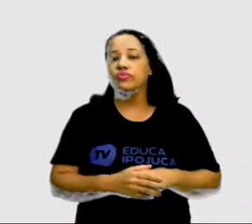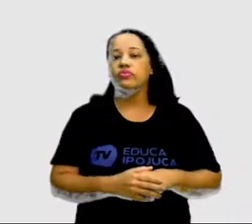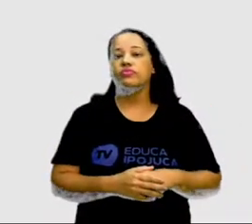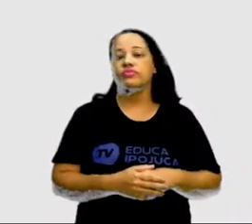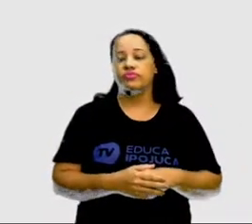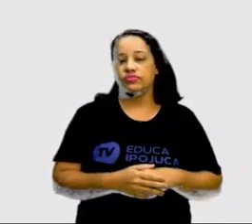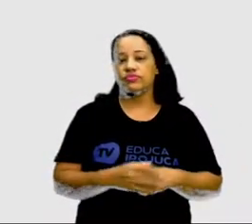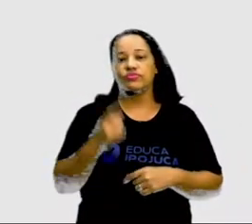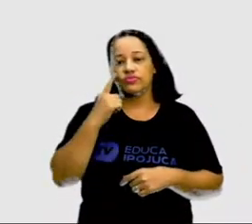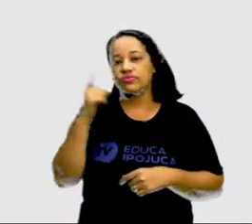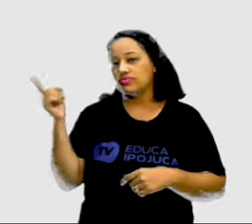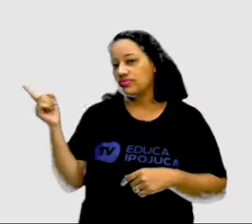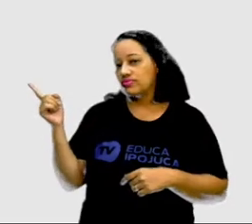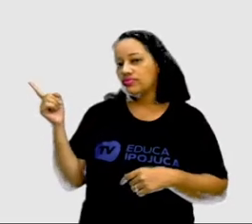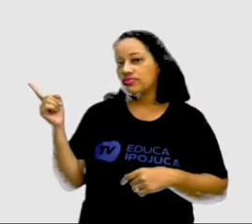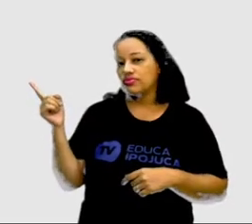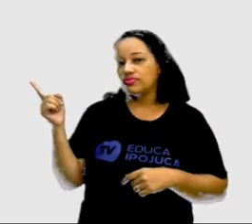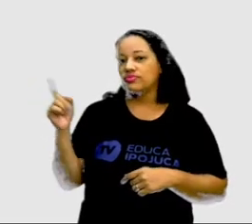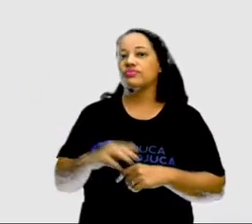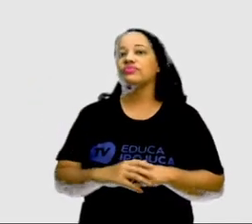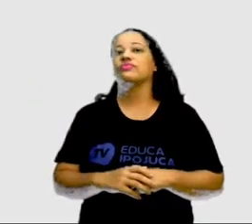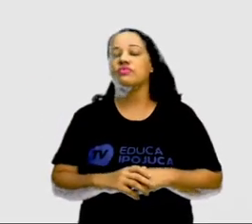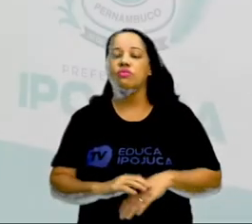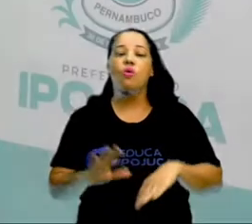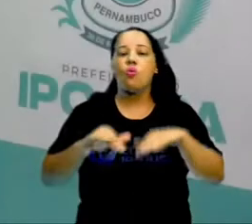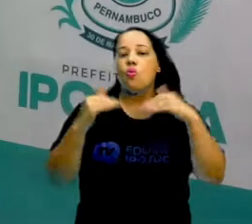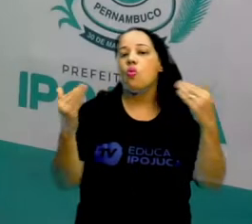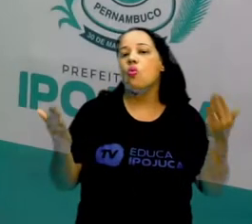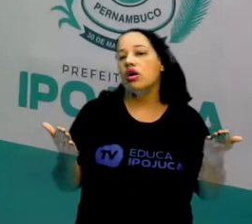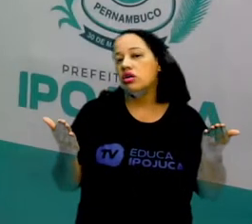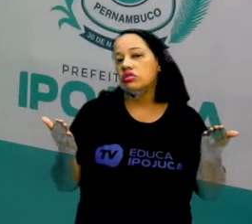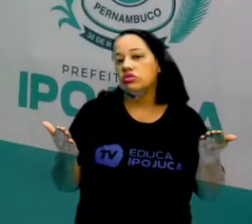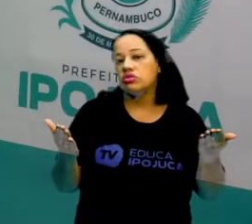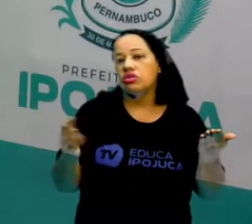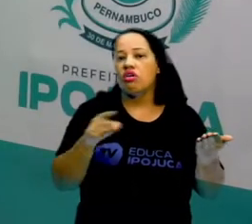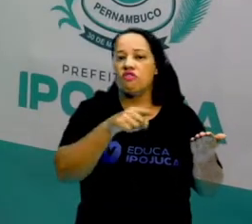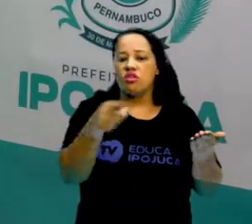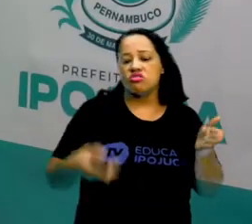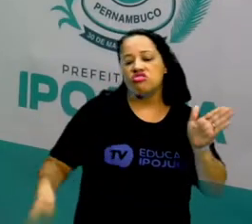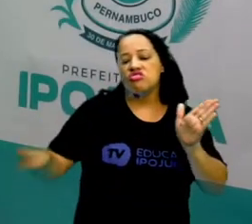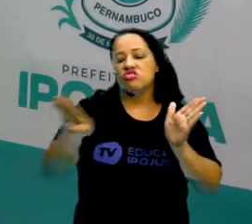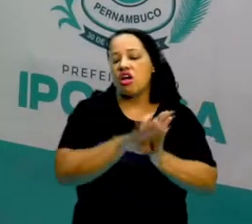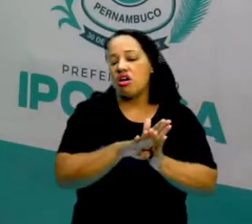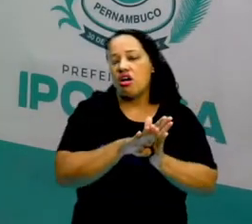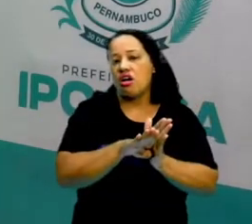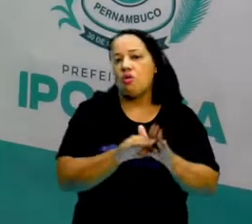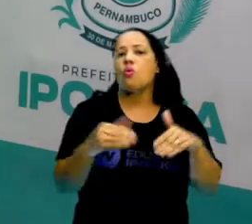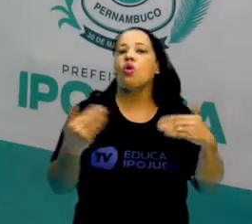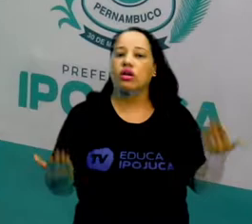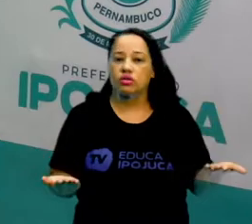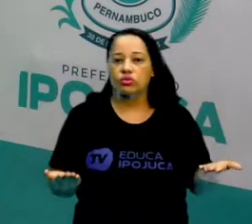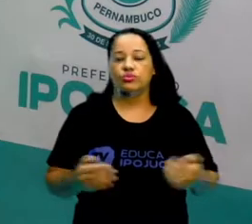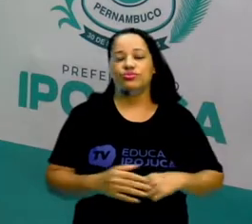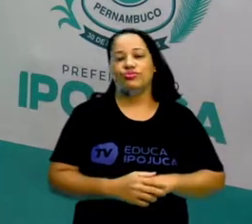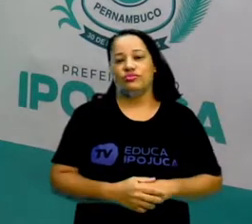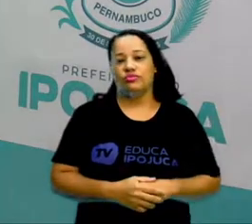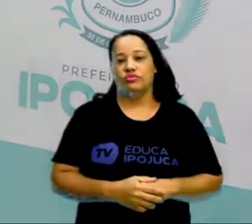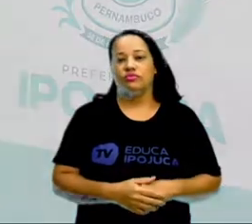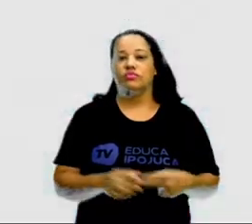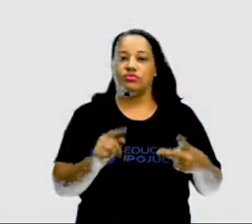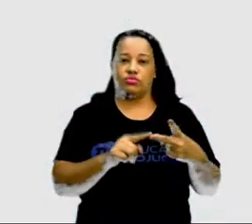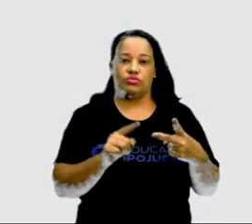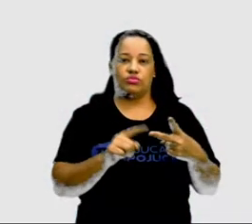when do you arrive? Quando você chega. A segunda palavra é o